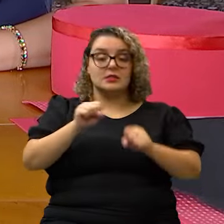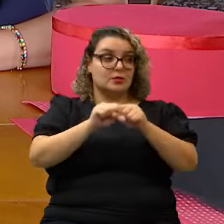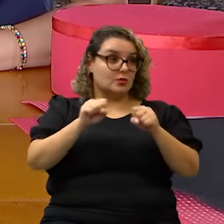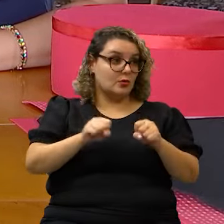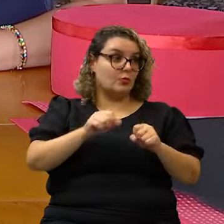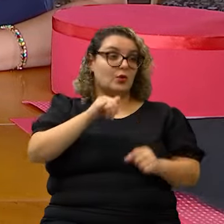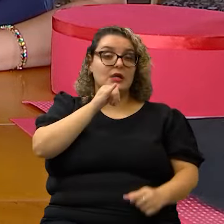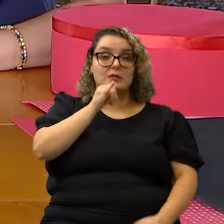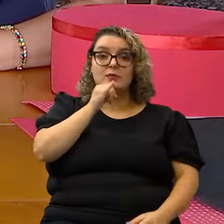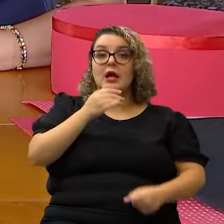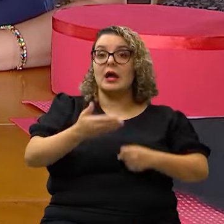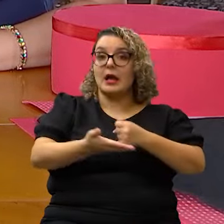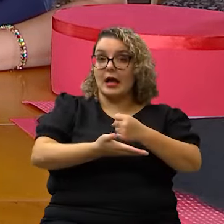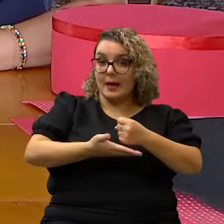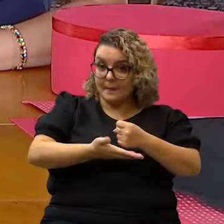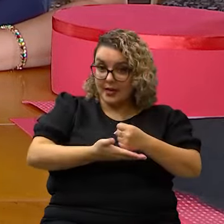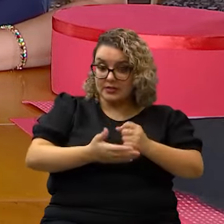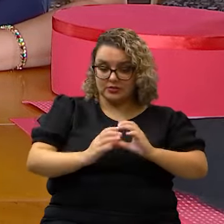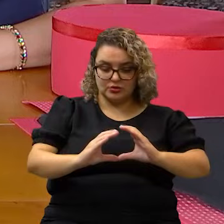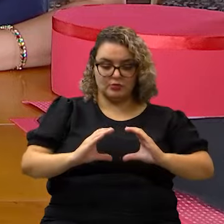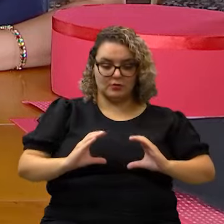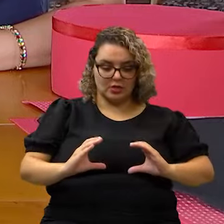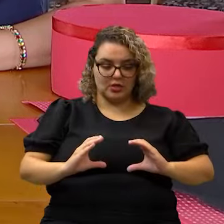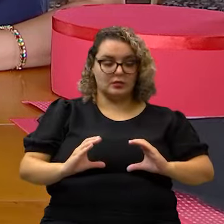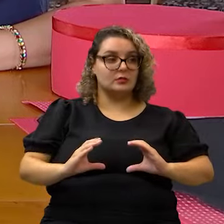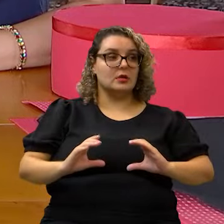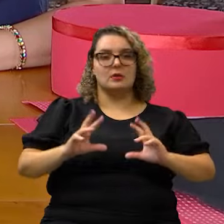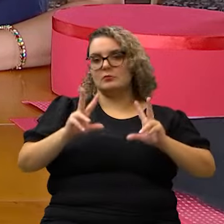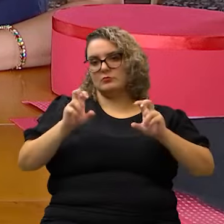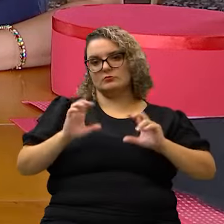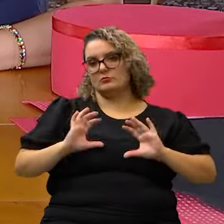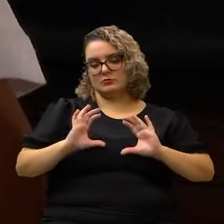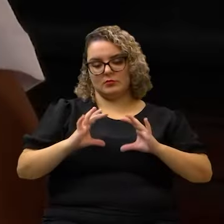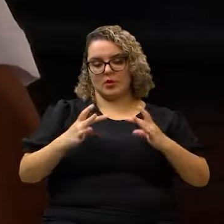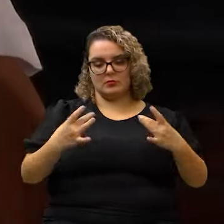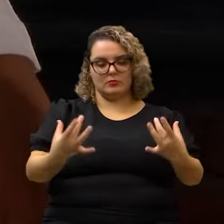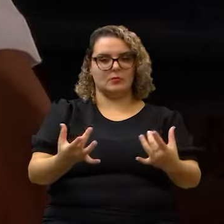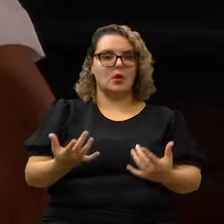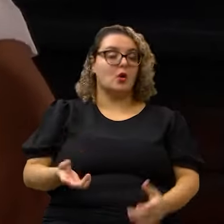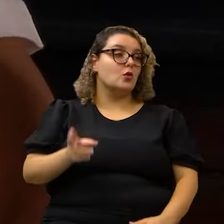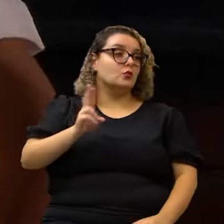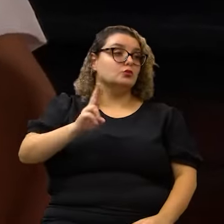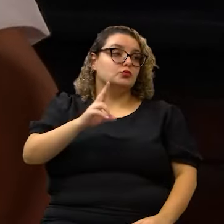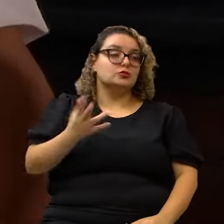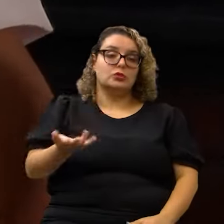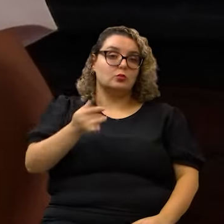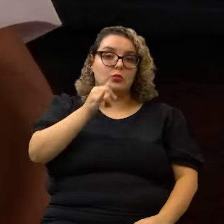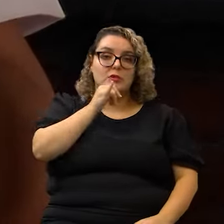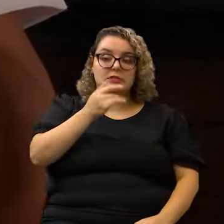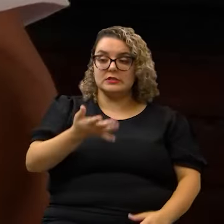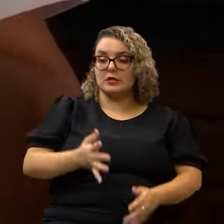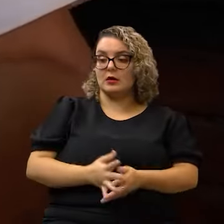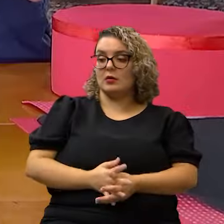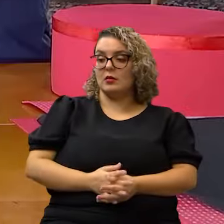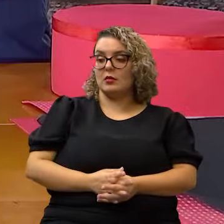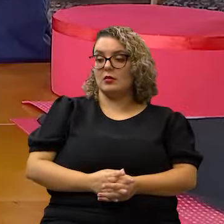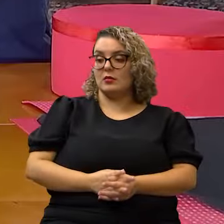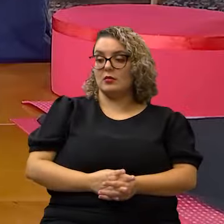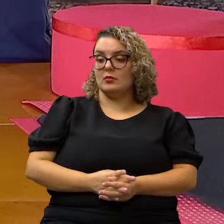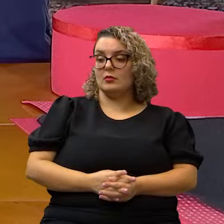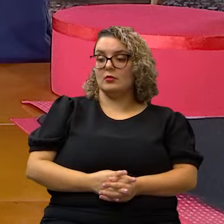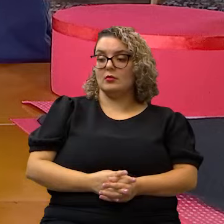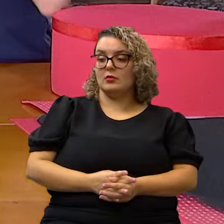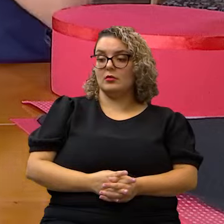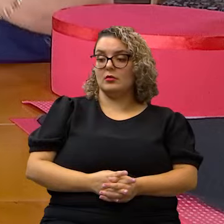sistema também. Se você quiser usar a base de baixo e colar os temas, você pode usar, está usando com